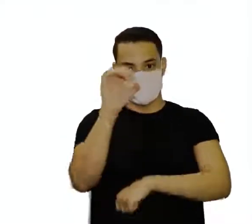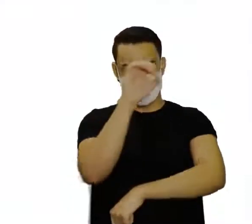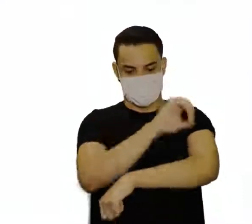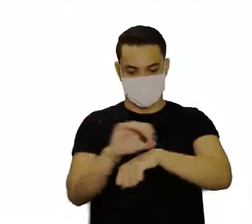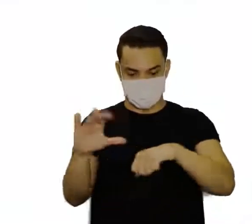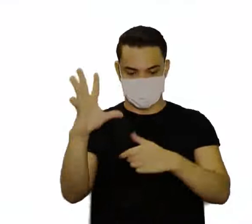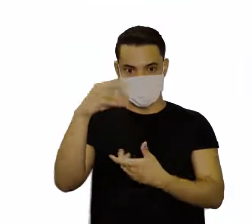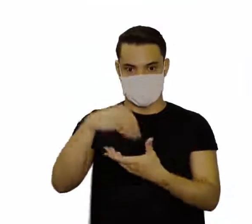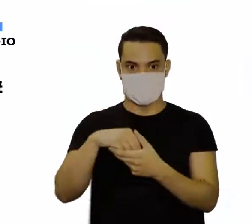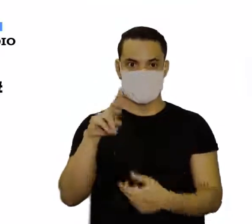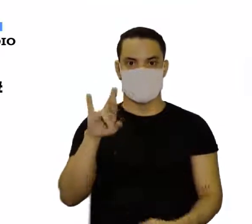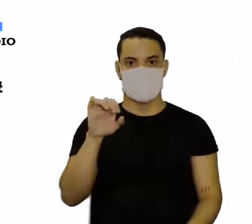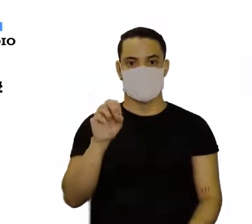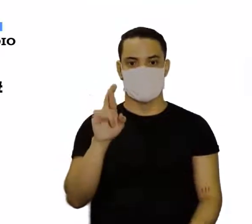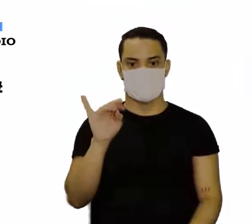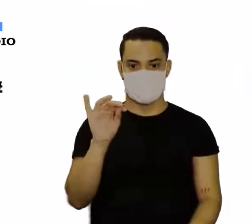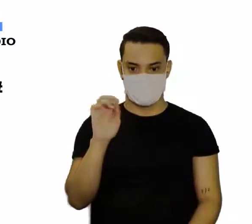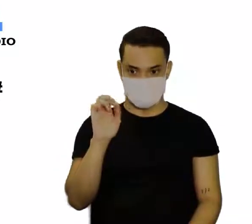resistor.